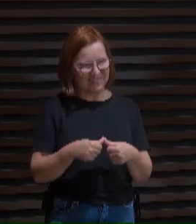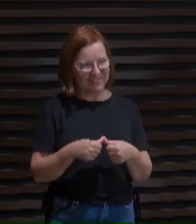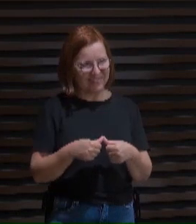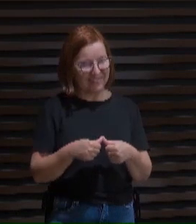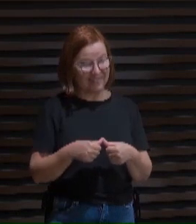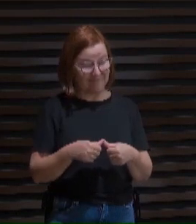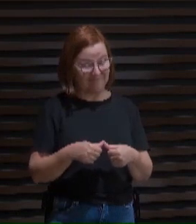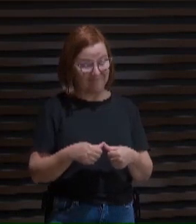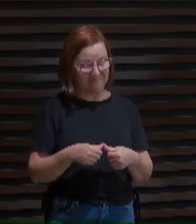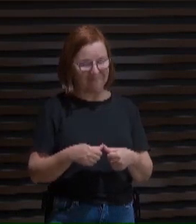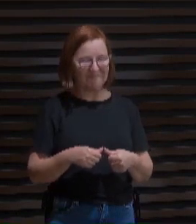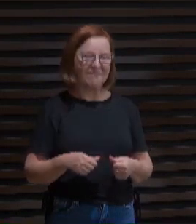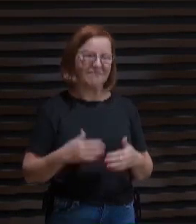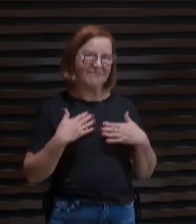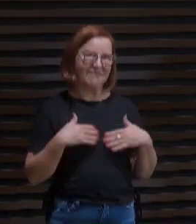Então,